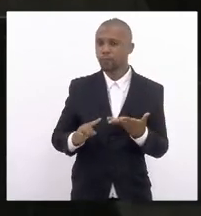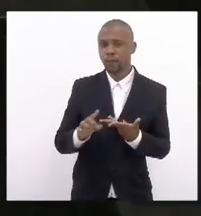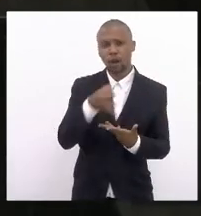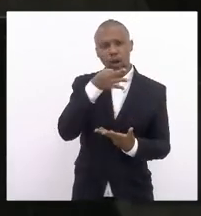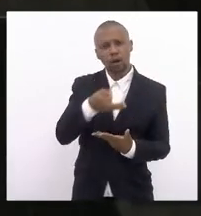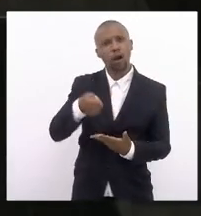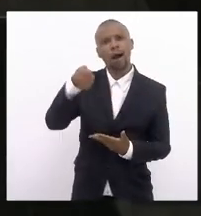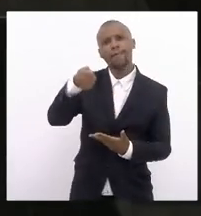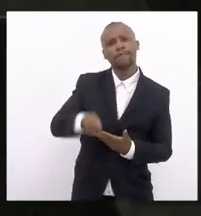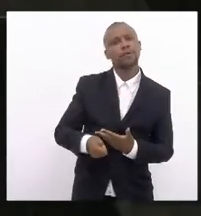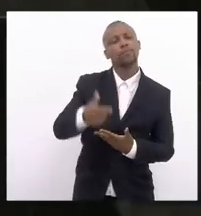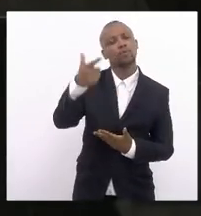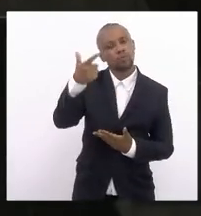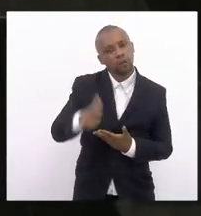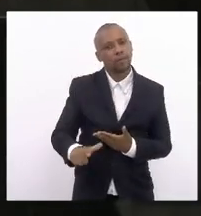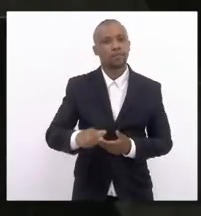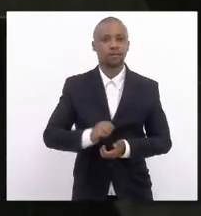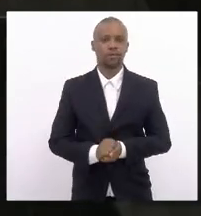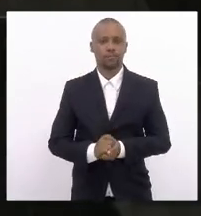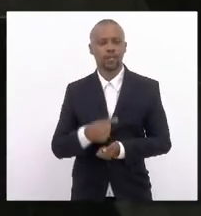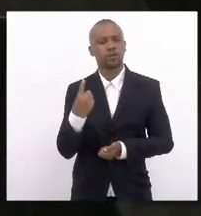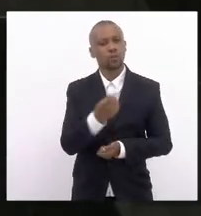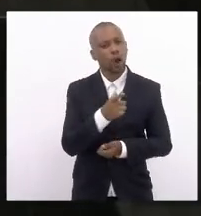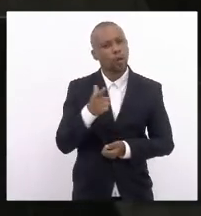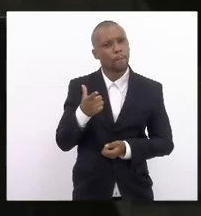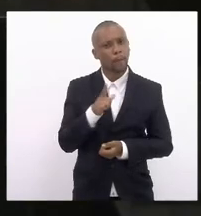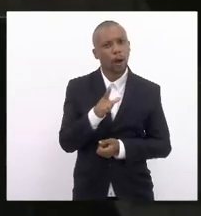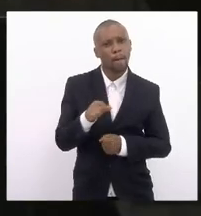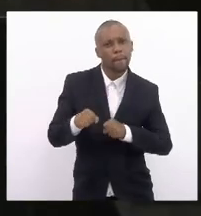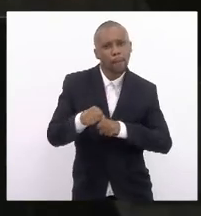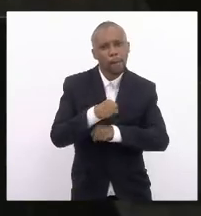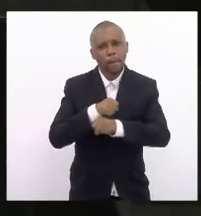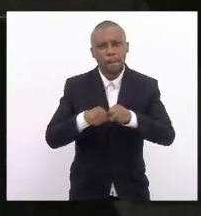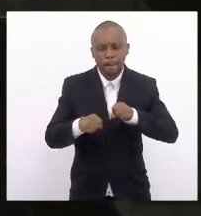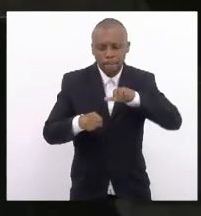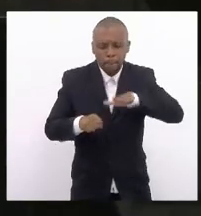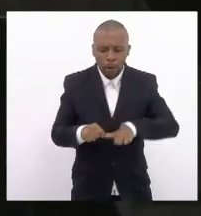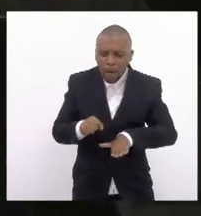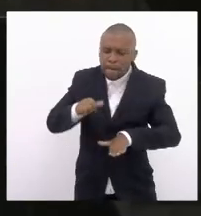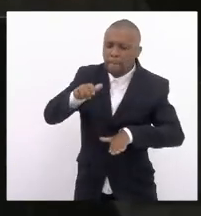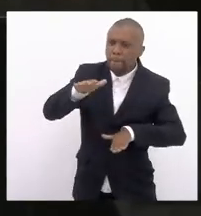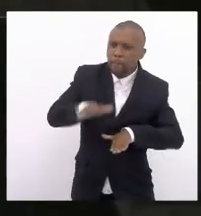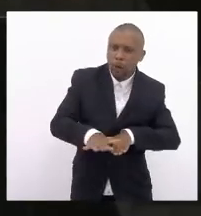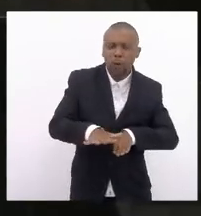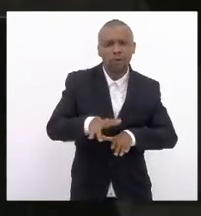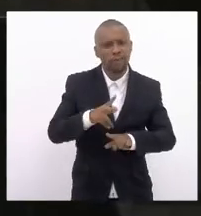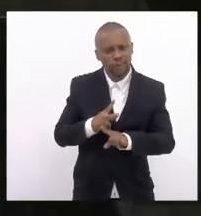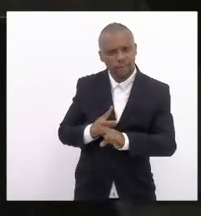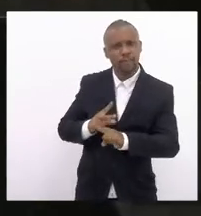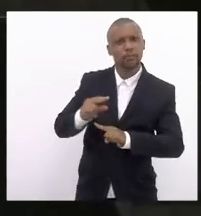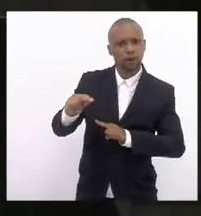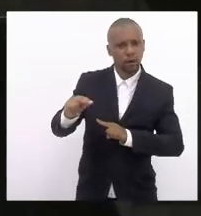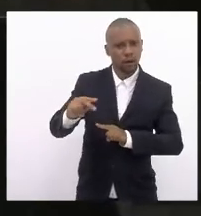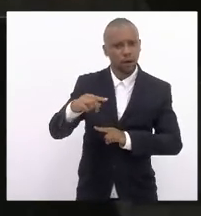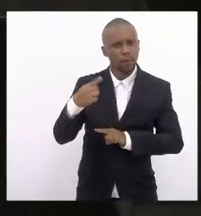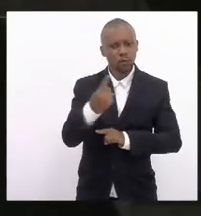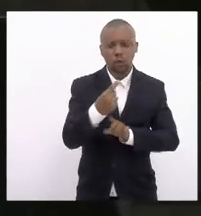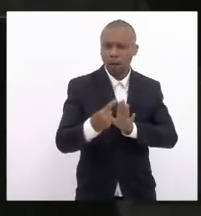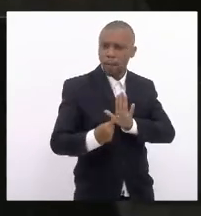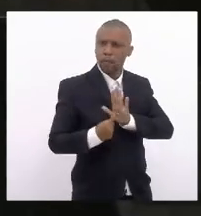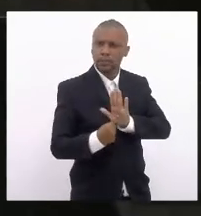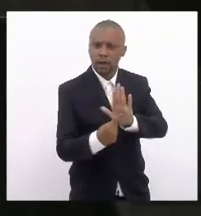reafirmo que demos um passo vigoroso para fazer aquilo que